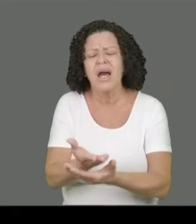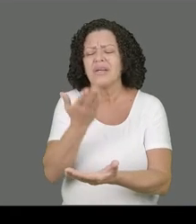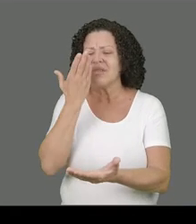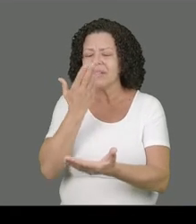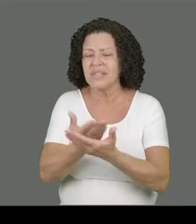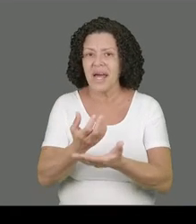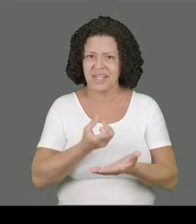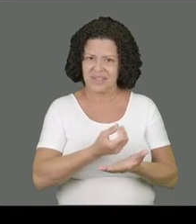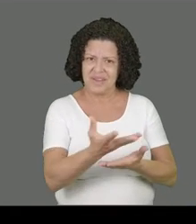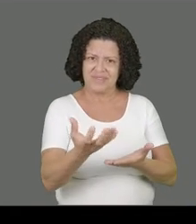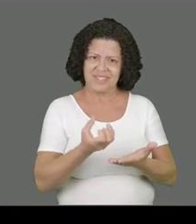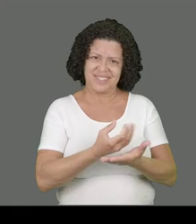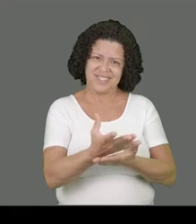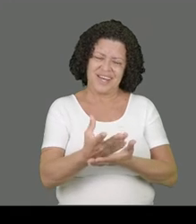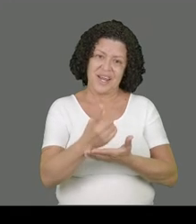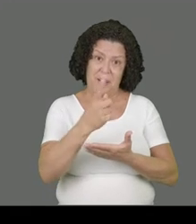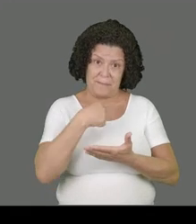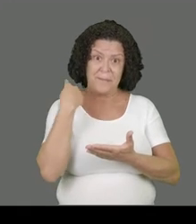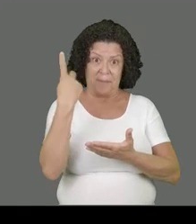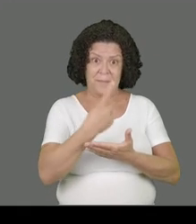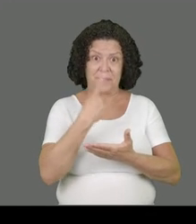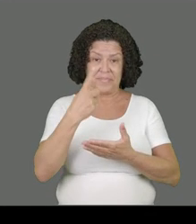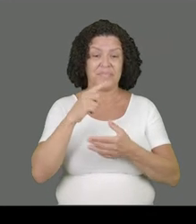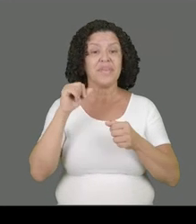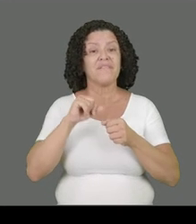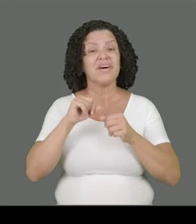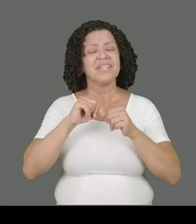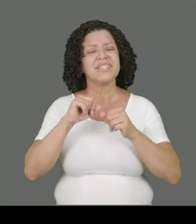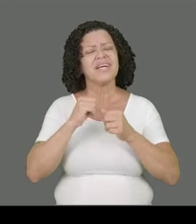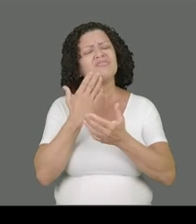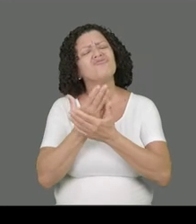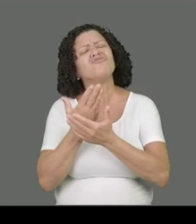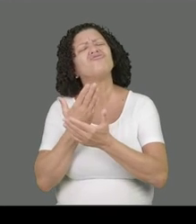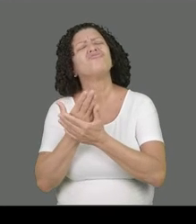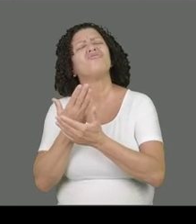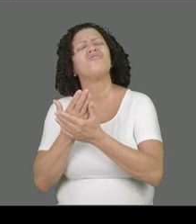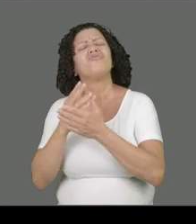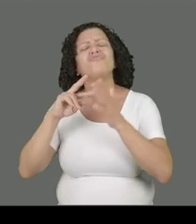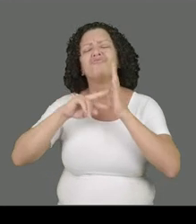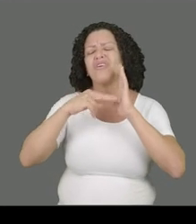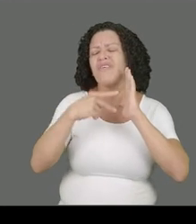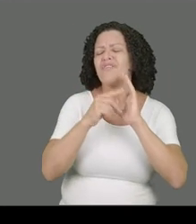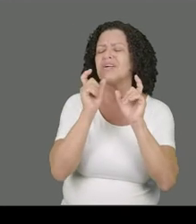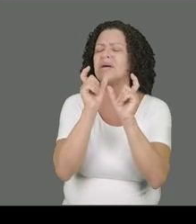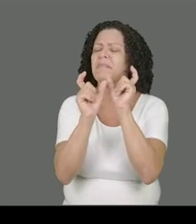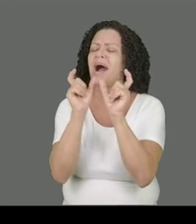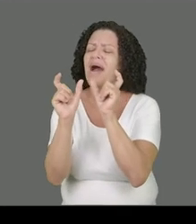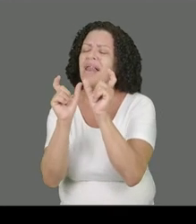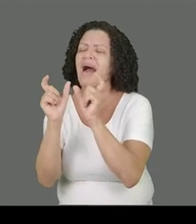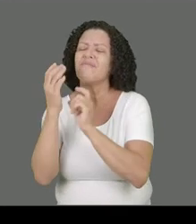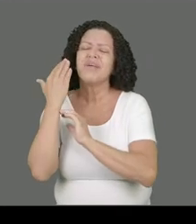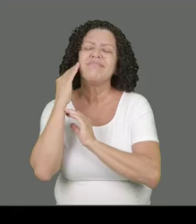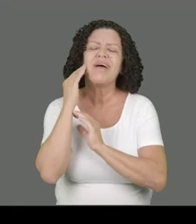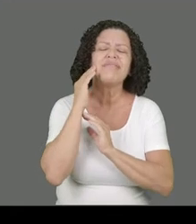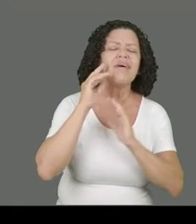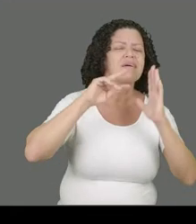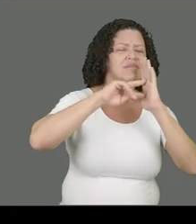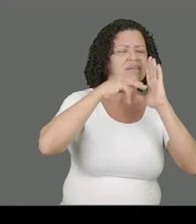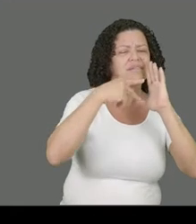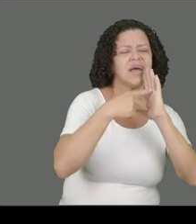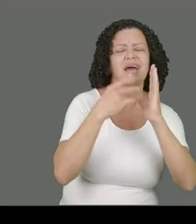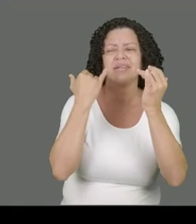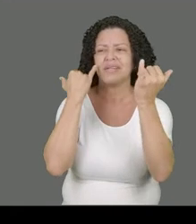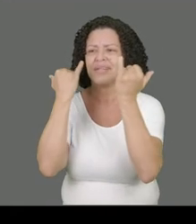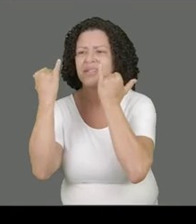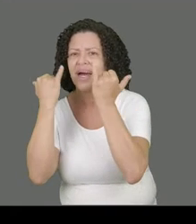sempre estudando o Evangelho, para que nós façamos um estudo do que significam as palavras, do que eles querem